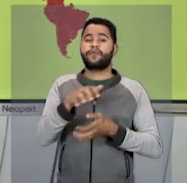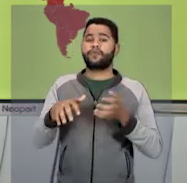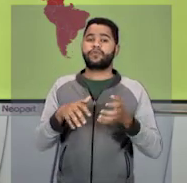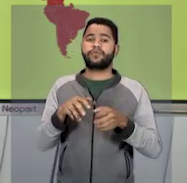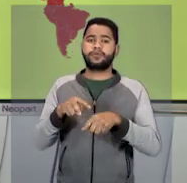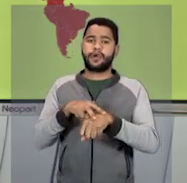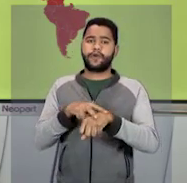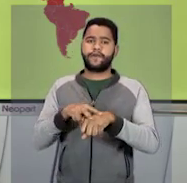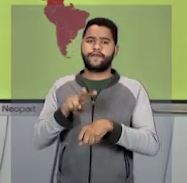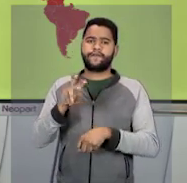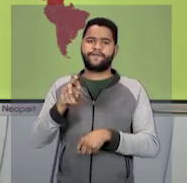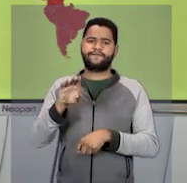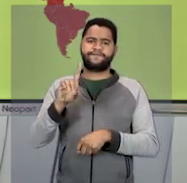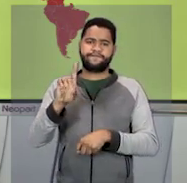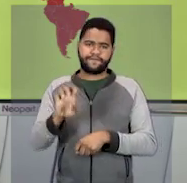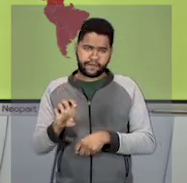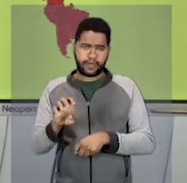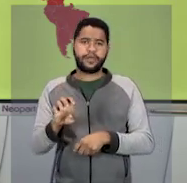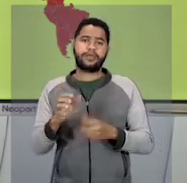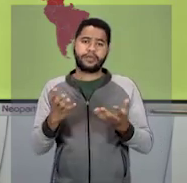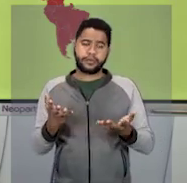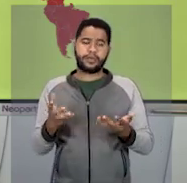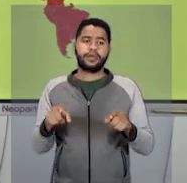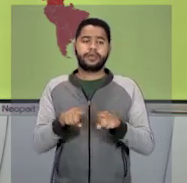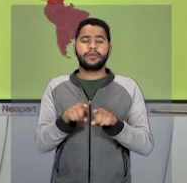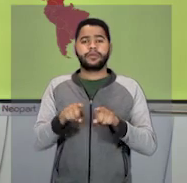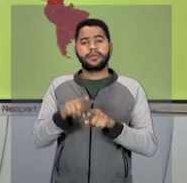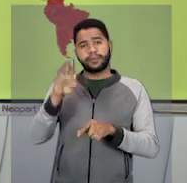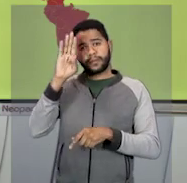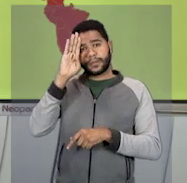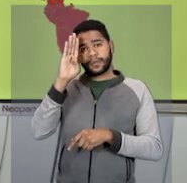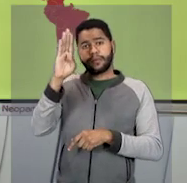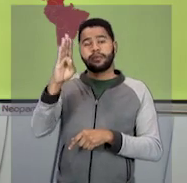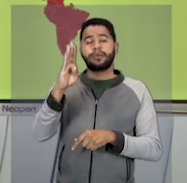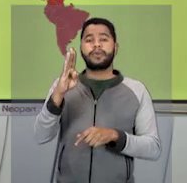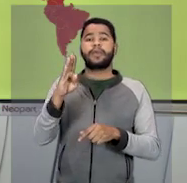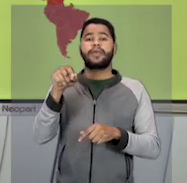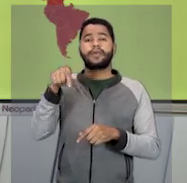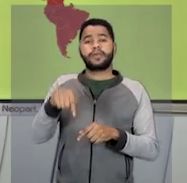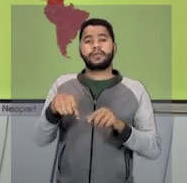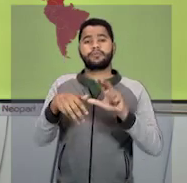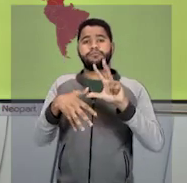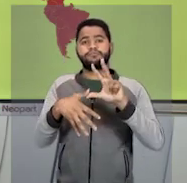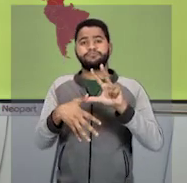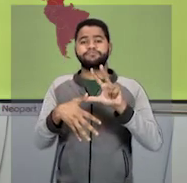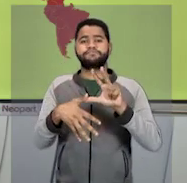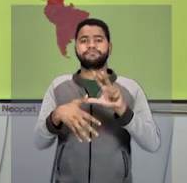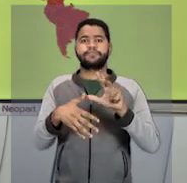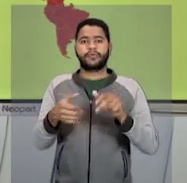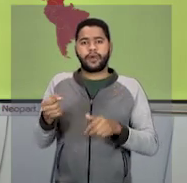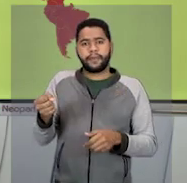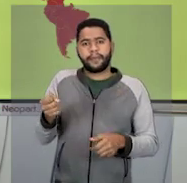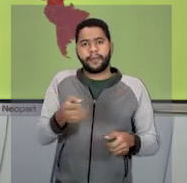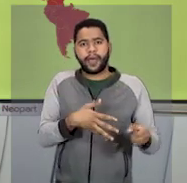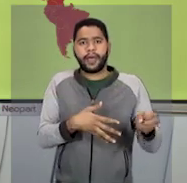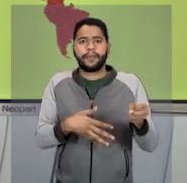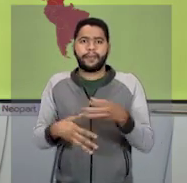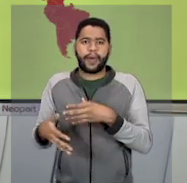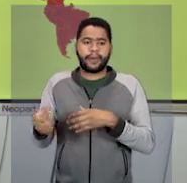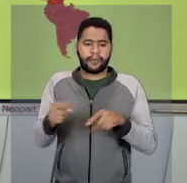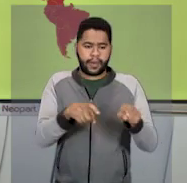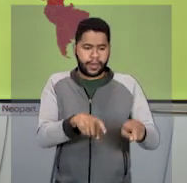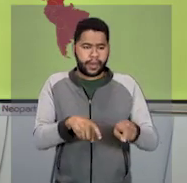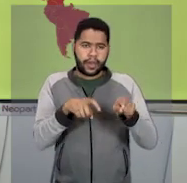vários países aí do mundo, e claro, destacando aqui no caso da América Latina, que trouxe essa modernização do campo, né?